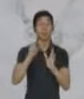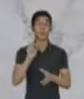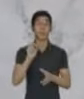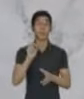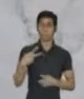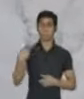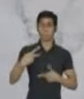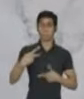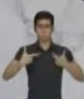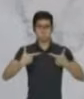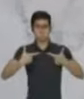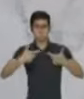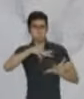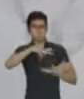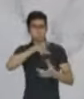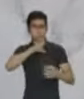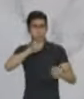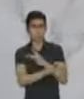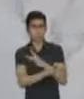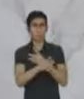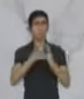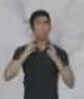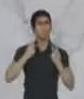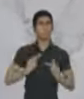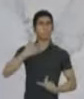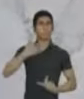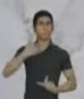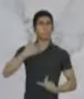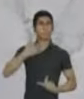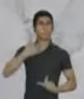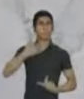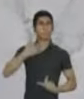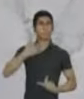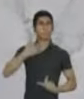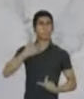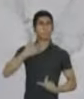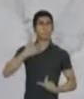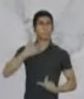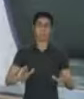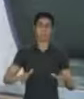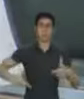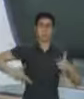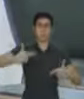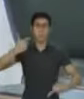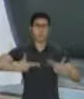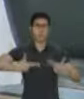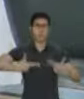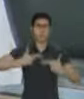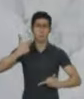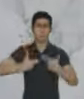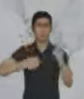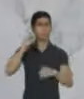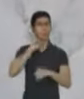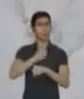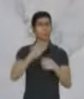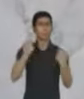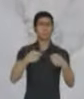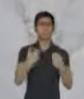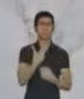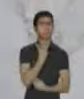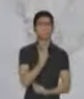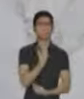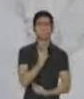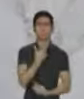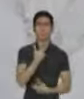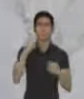brandão que não dá pra que o irmão fique matando o outro bombas guerras assassinatos vis isso